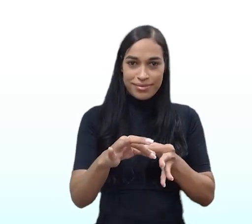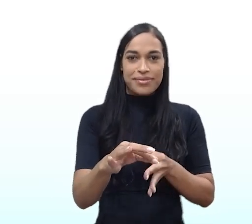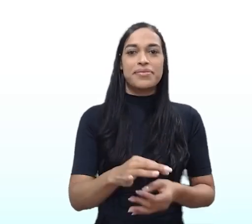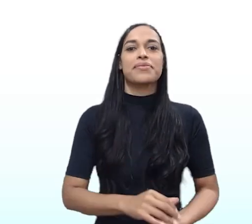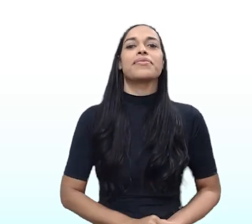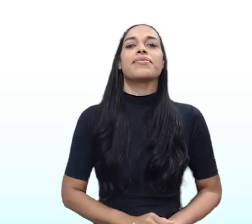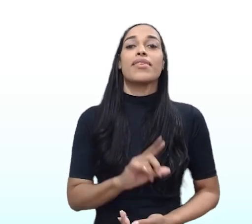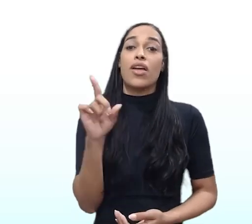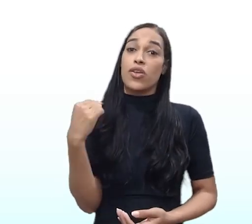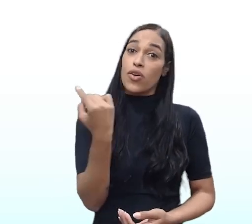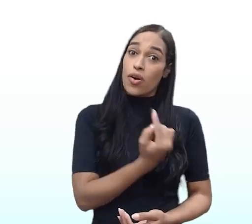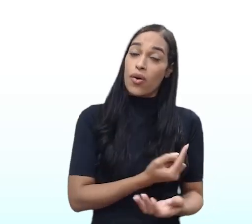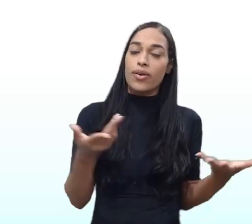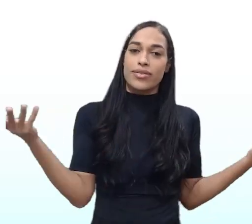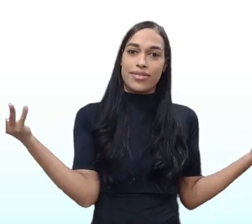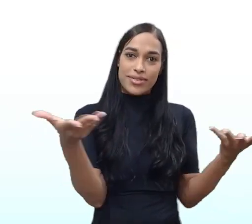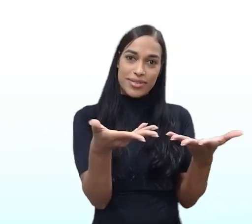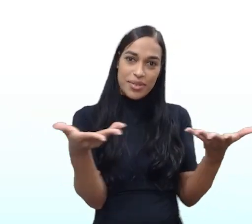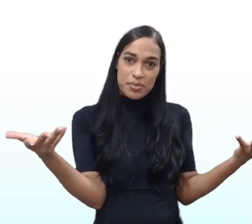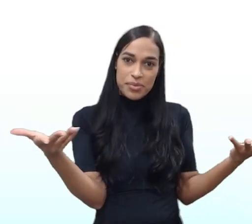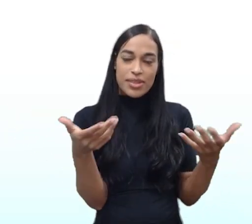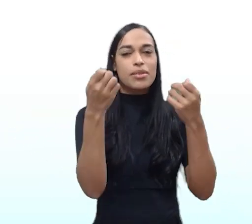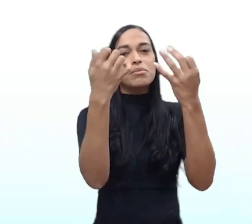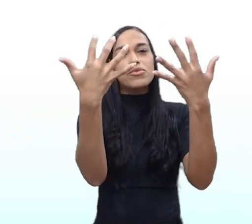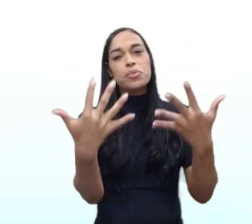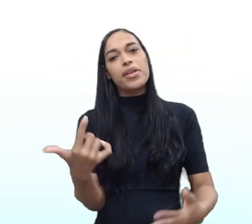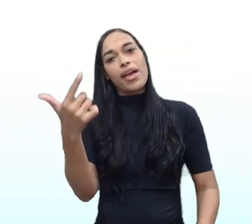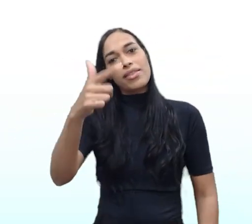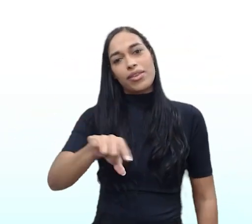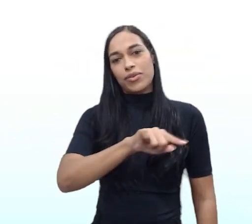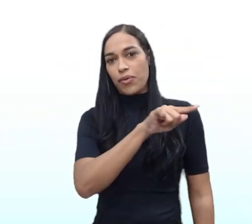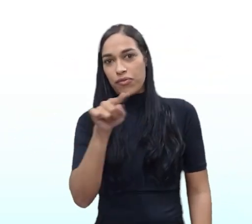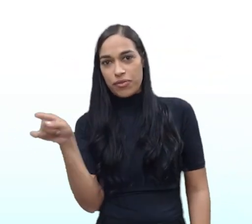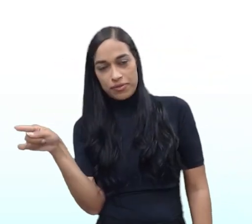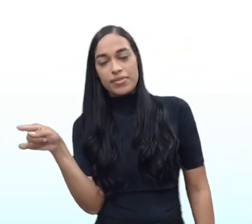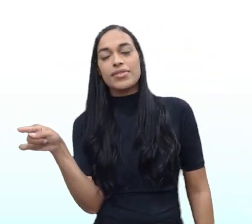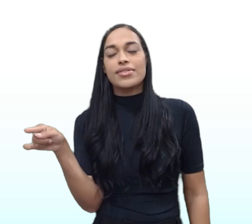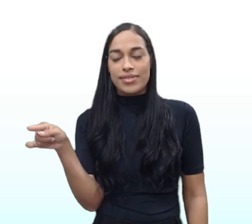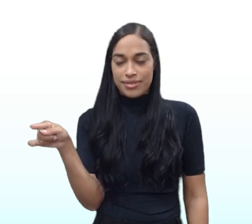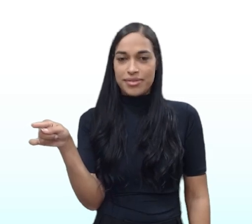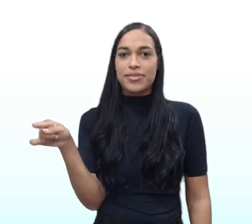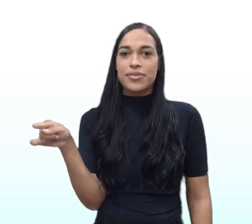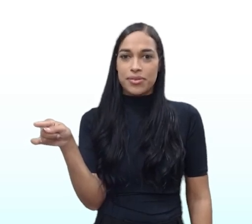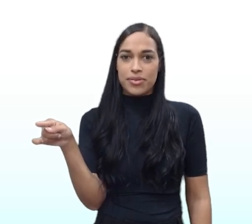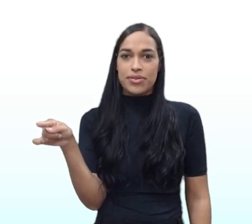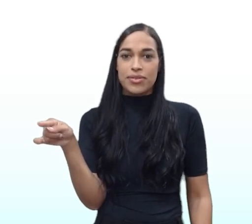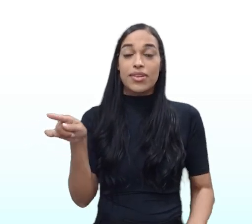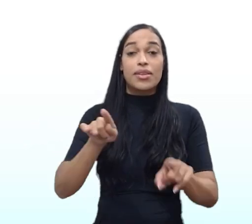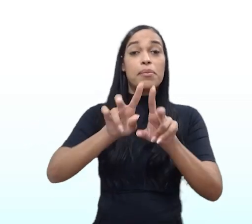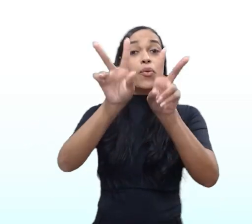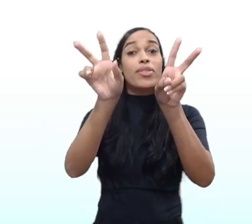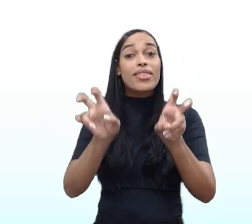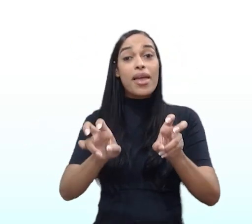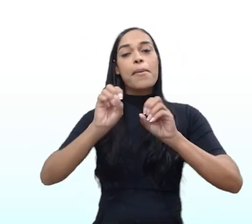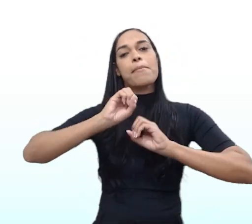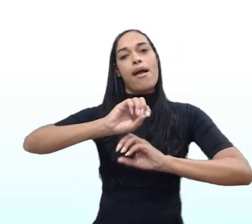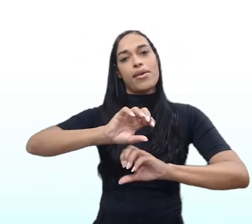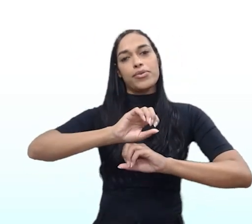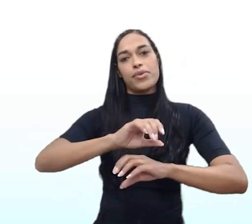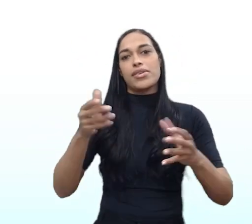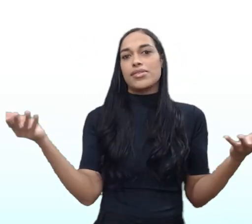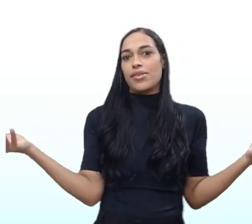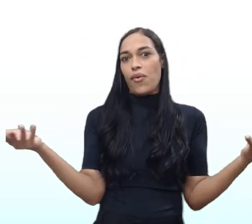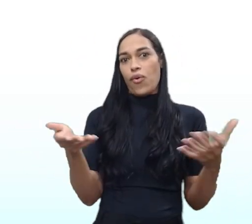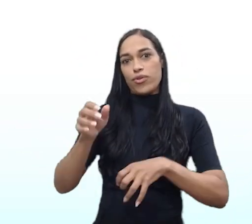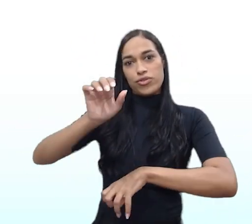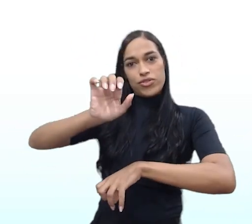só para reacender essa fala. E, óbvio, não tem como deixar de fora o tema da educação do nosso